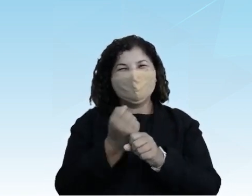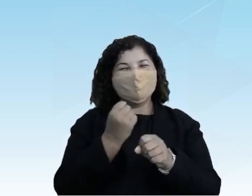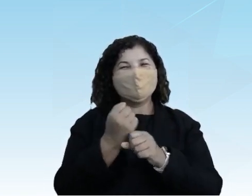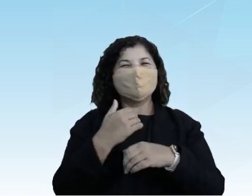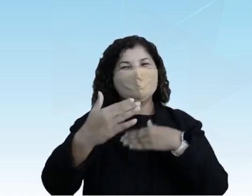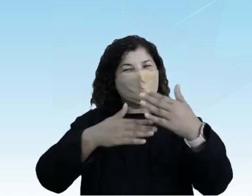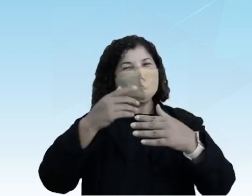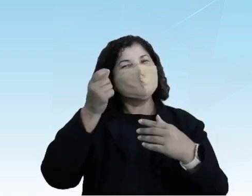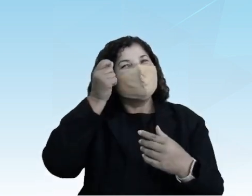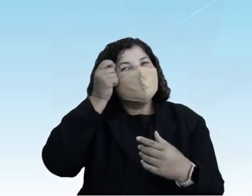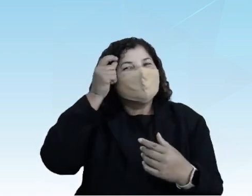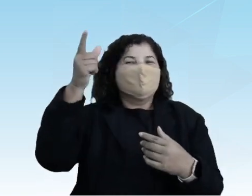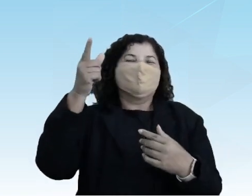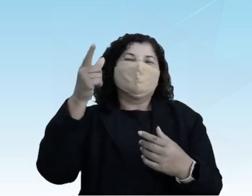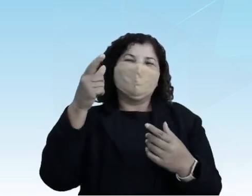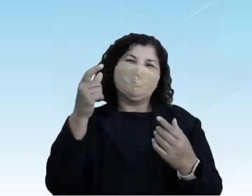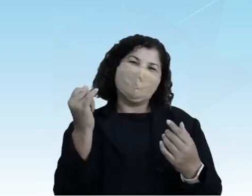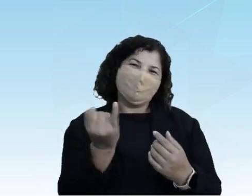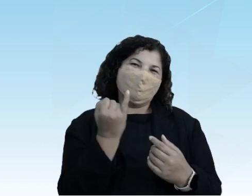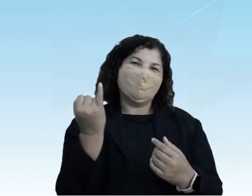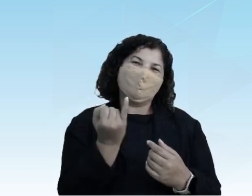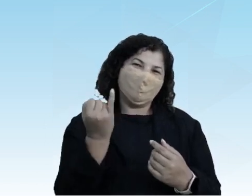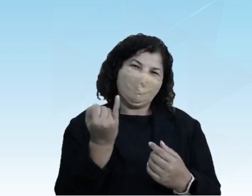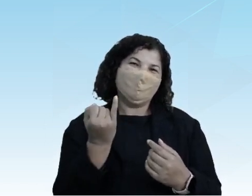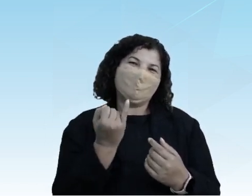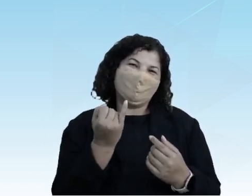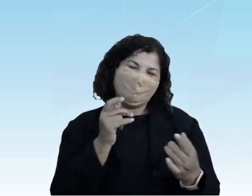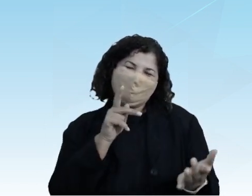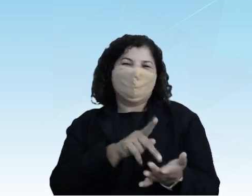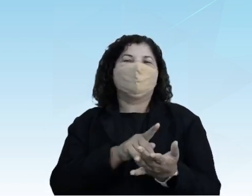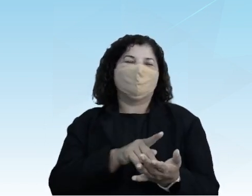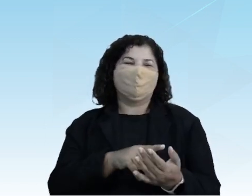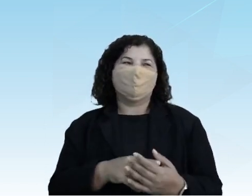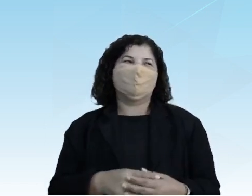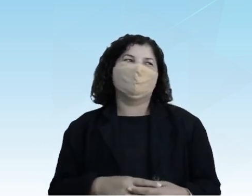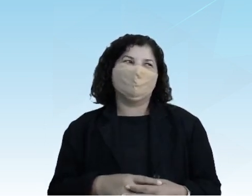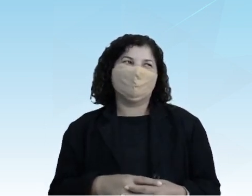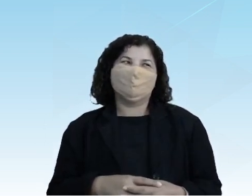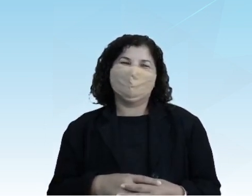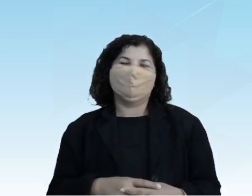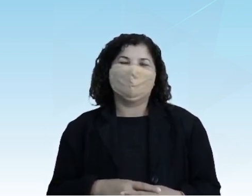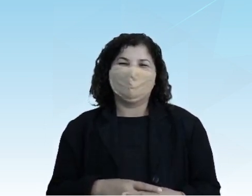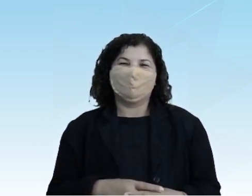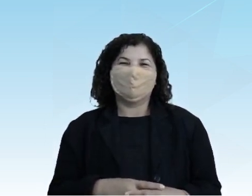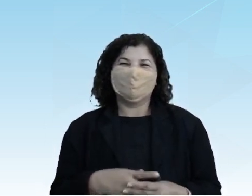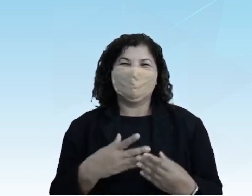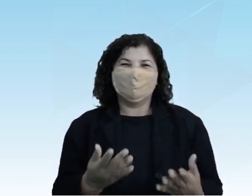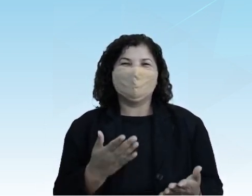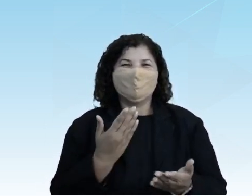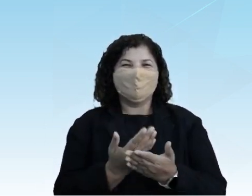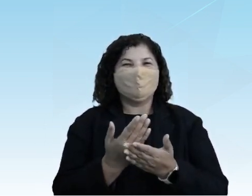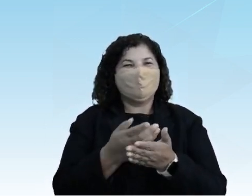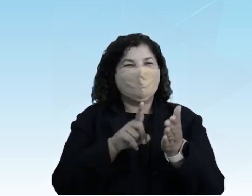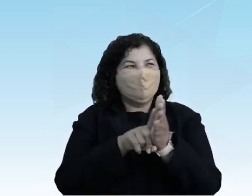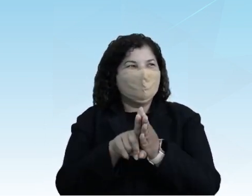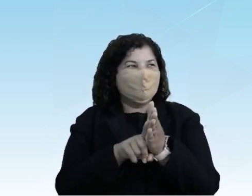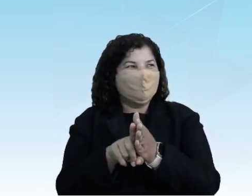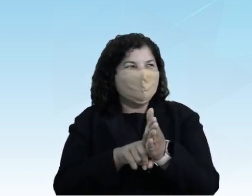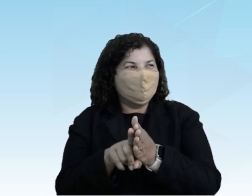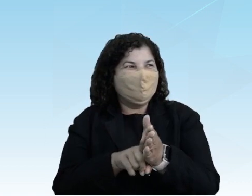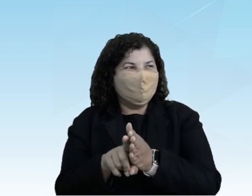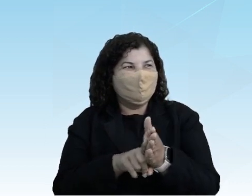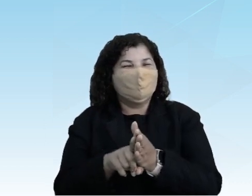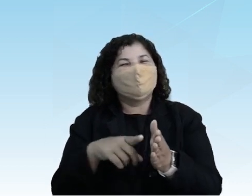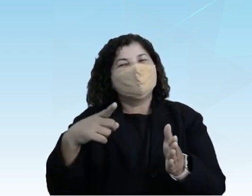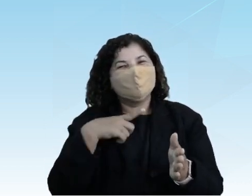mais precisa que se aproxime da veracidade, né? Então, apesar dos estudos históricos estarem